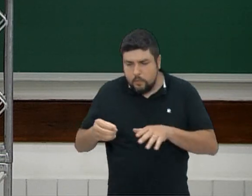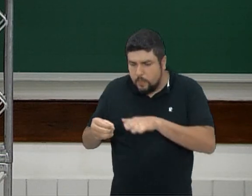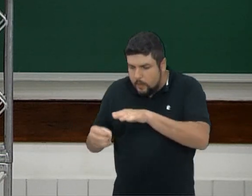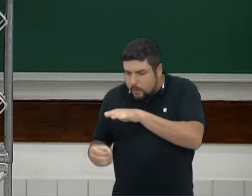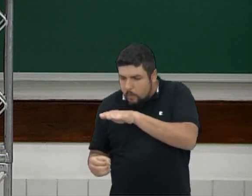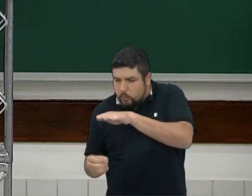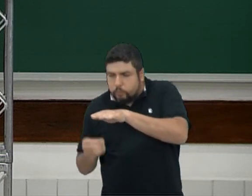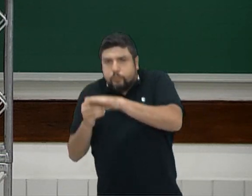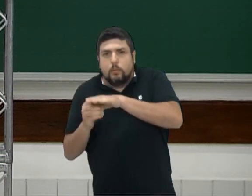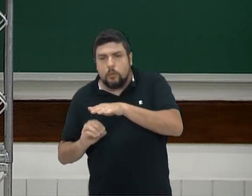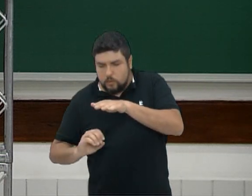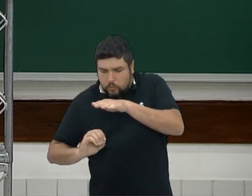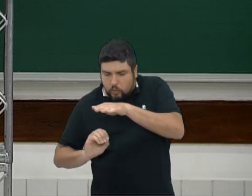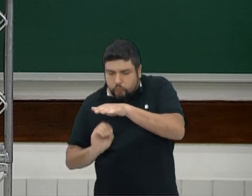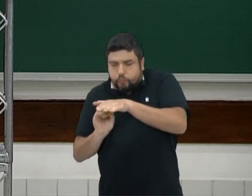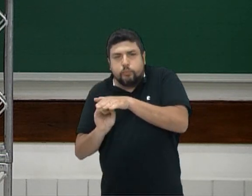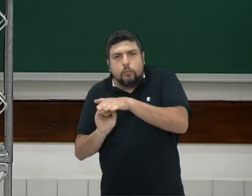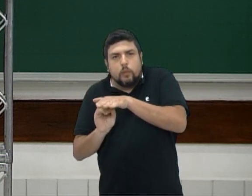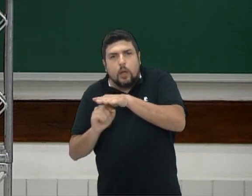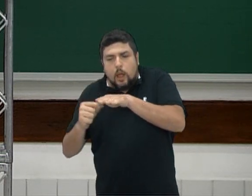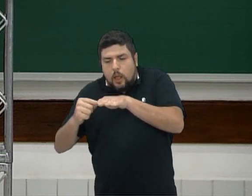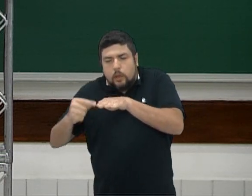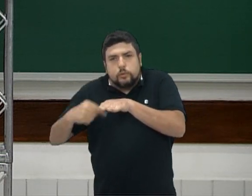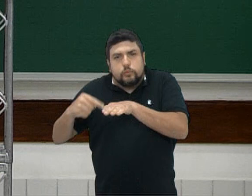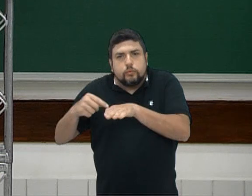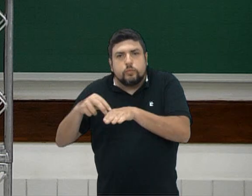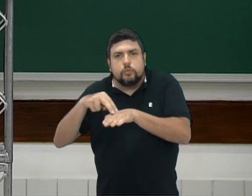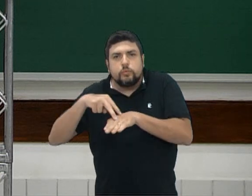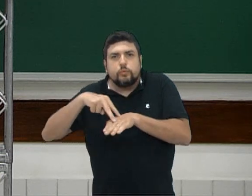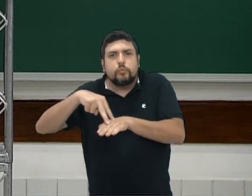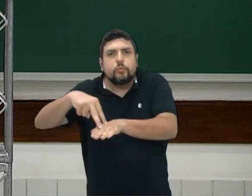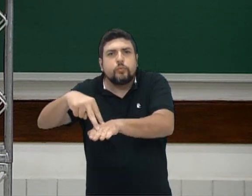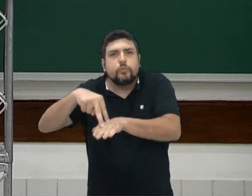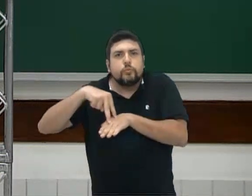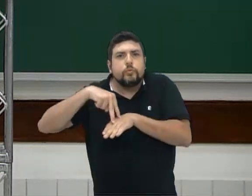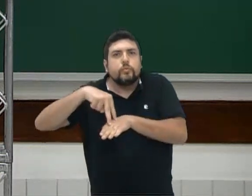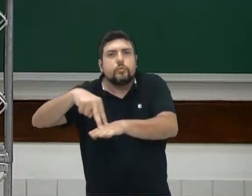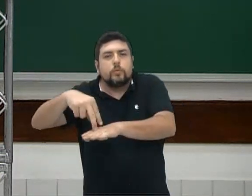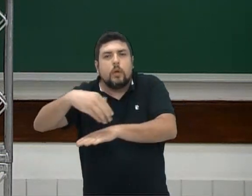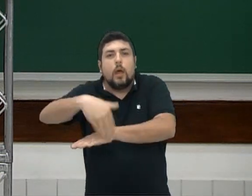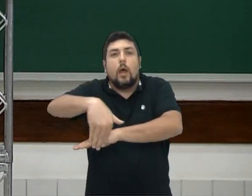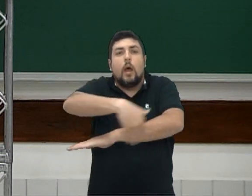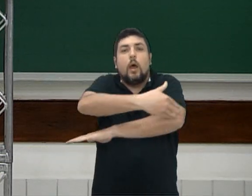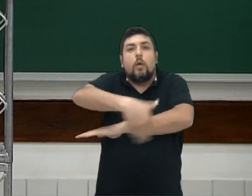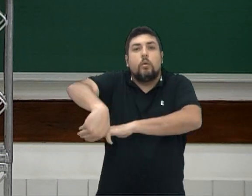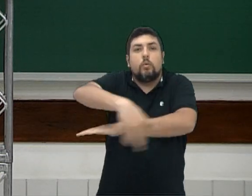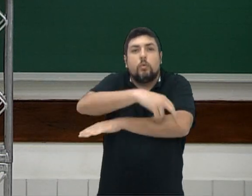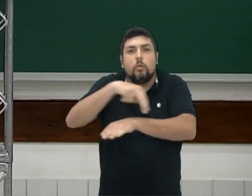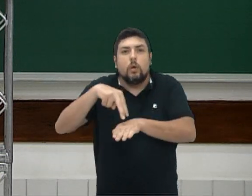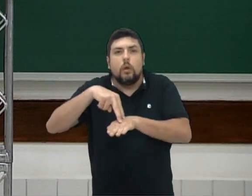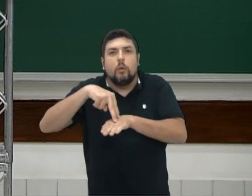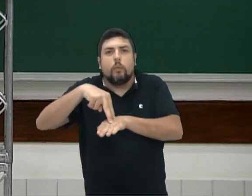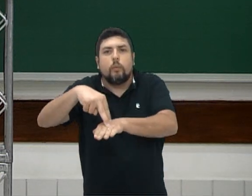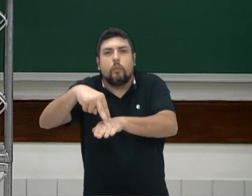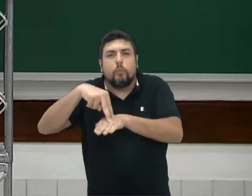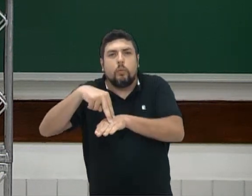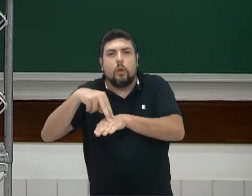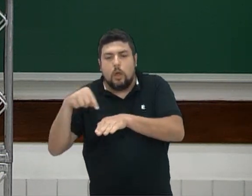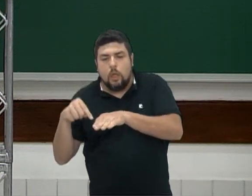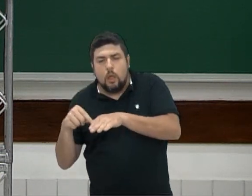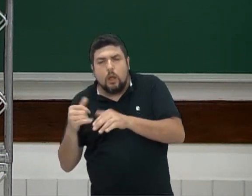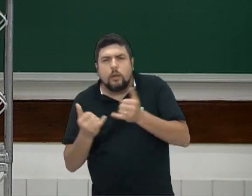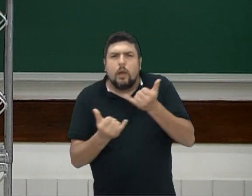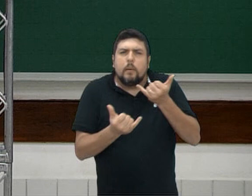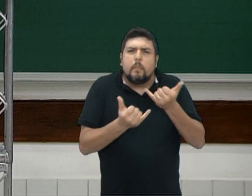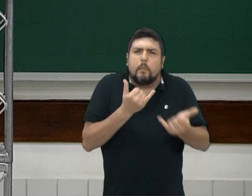no asfalto. Então eles poderiam continuar executando movimentos muito semelhantes ao surf,